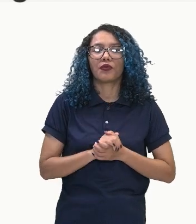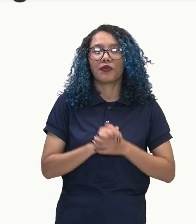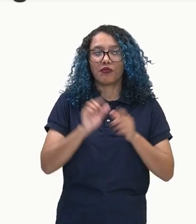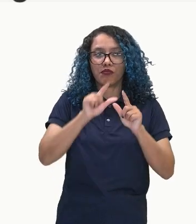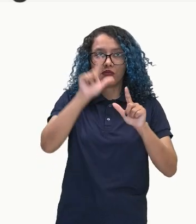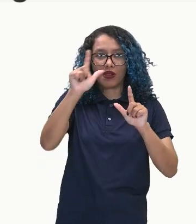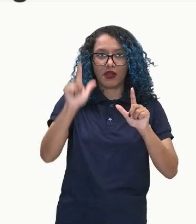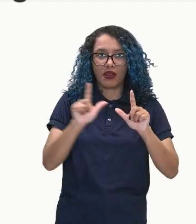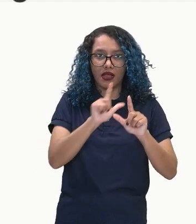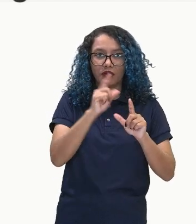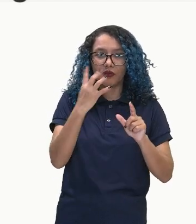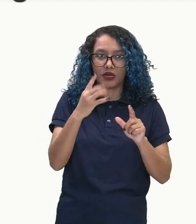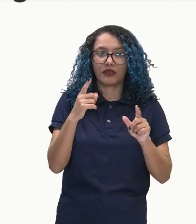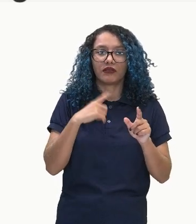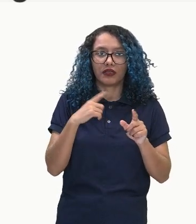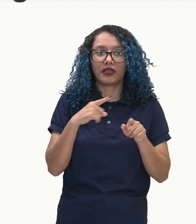de